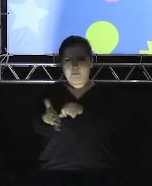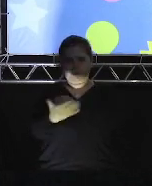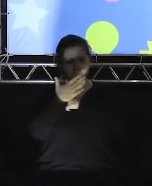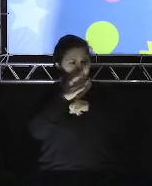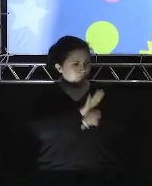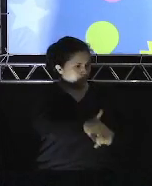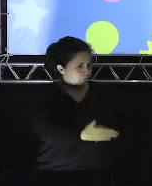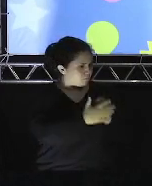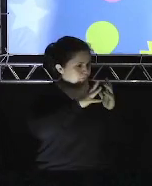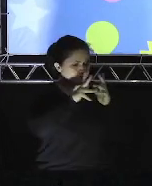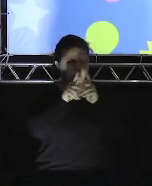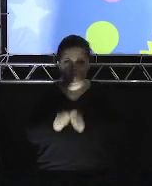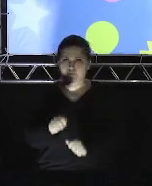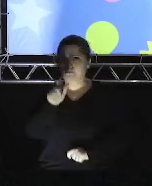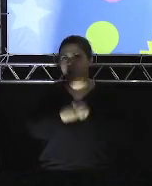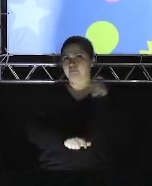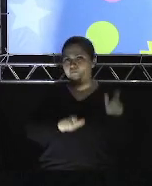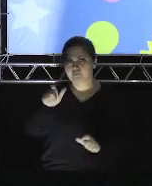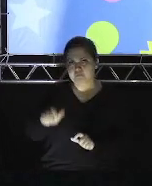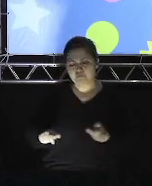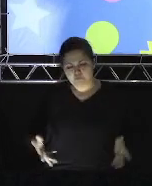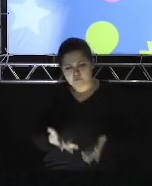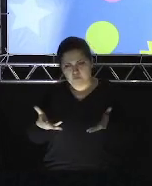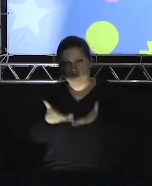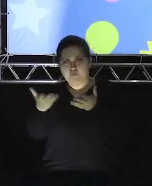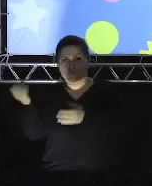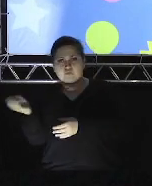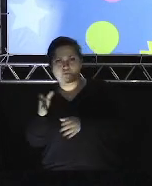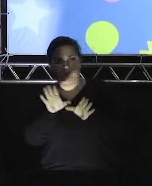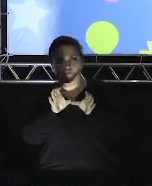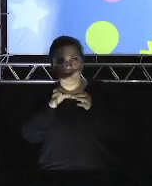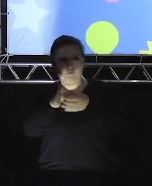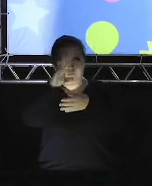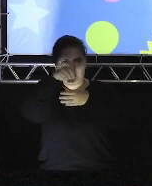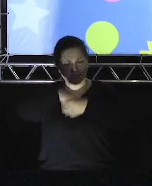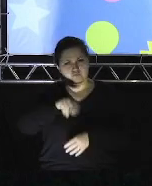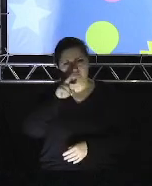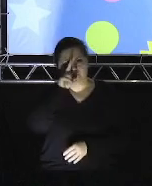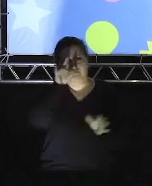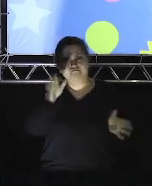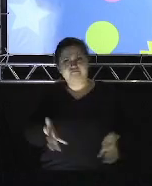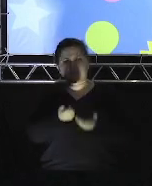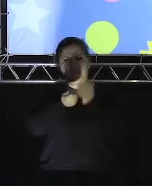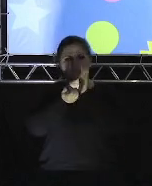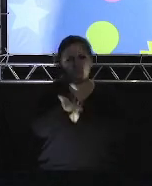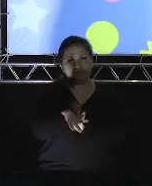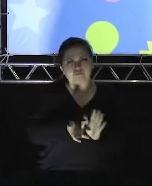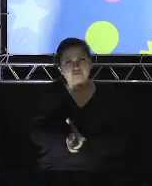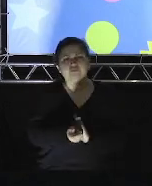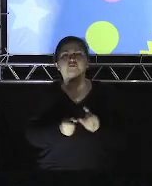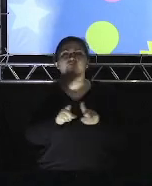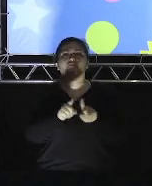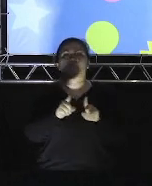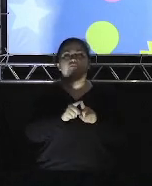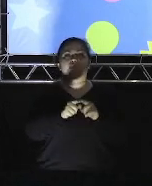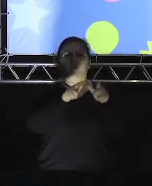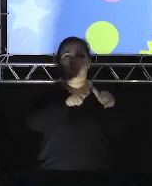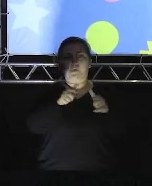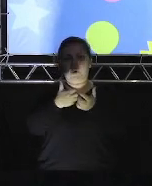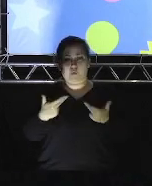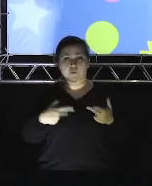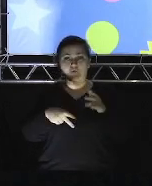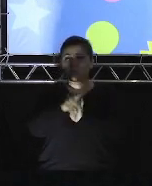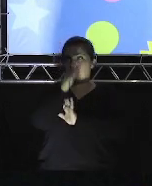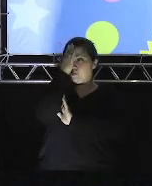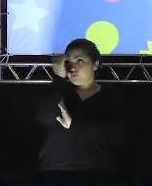as pessoas, um fomento de uma comunidade interna forte ali de agilidade, cases de sucesso